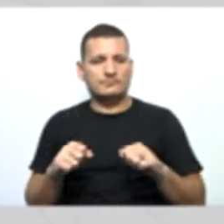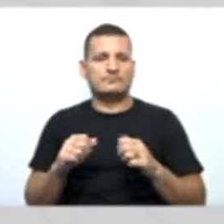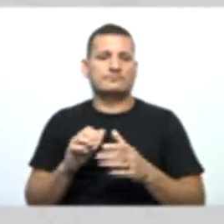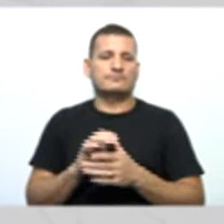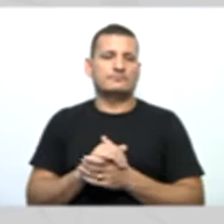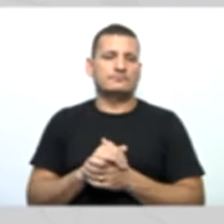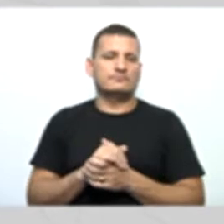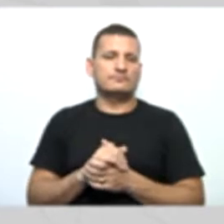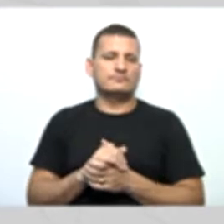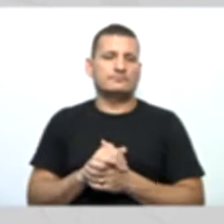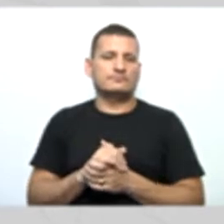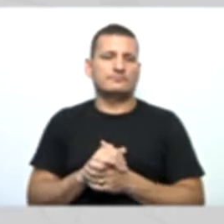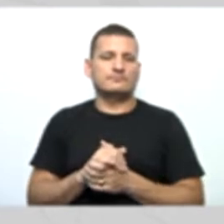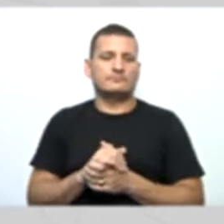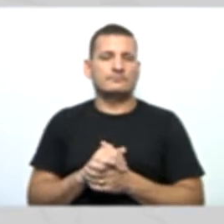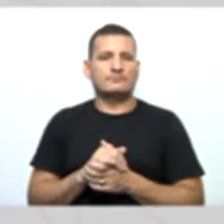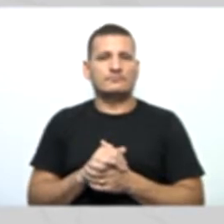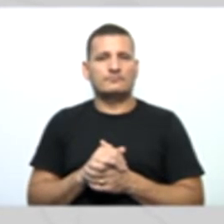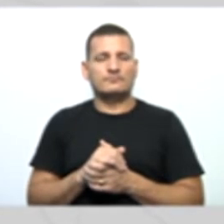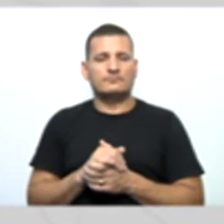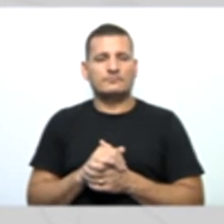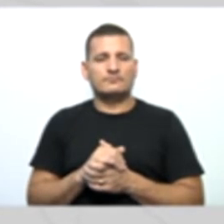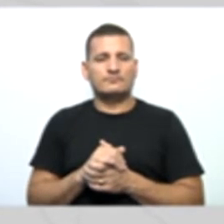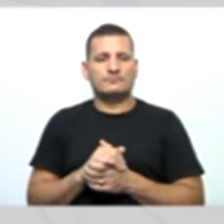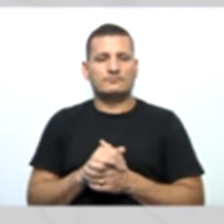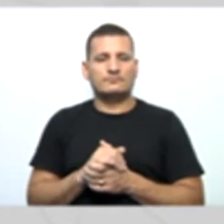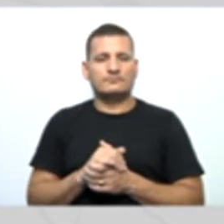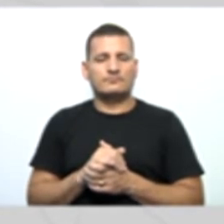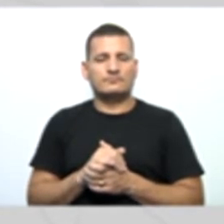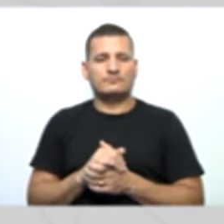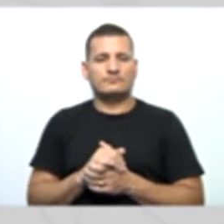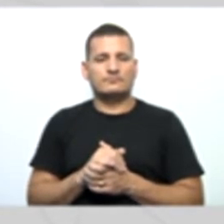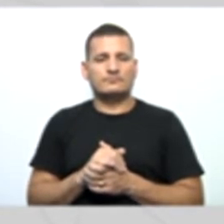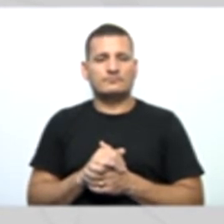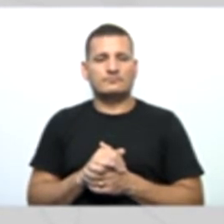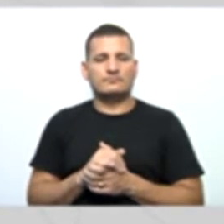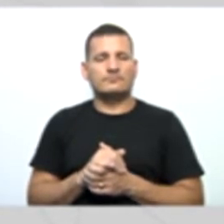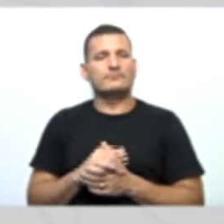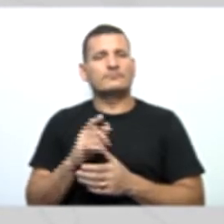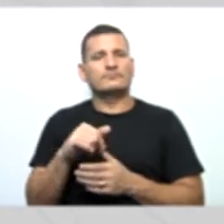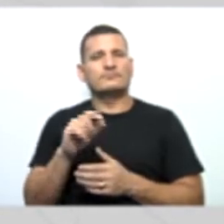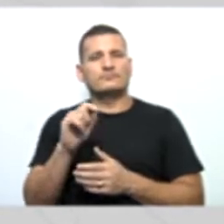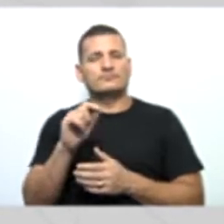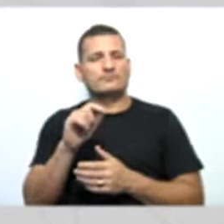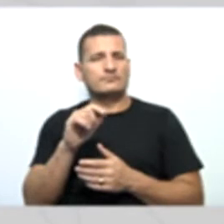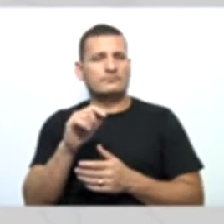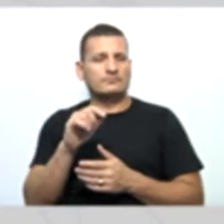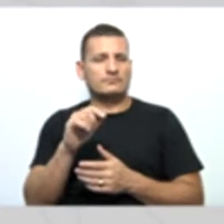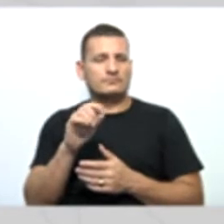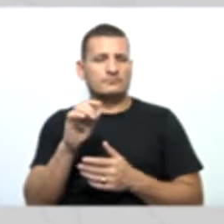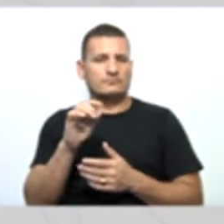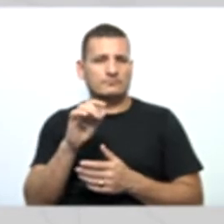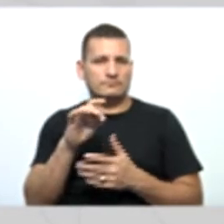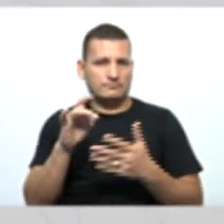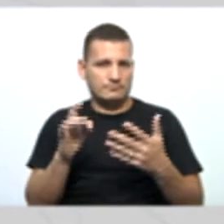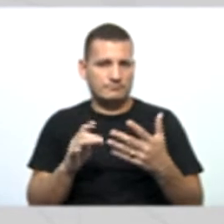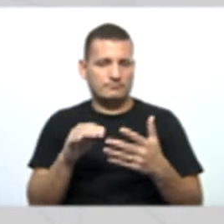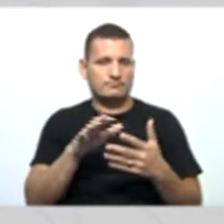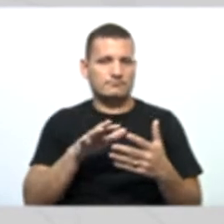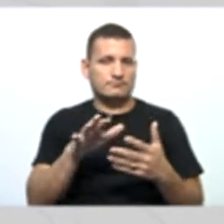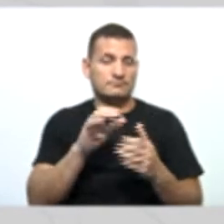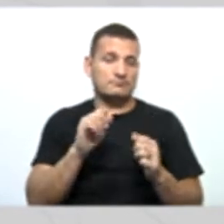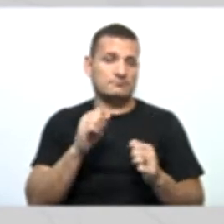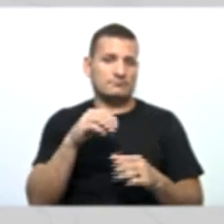gerente de projeto e um analista. Veja bem, essas são as áreas que podem ter num